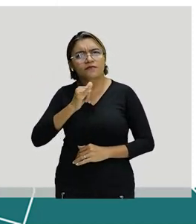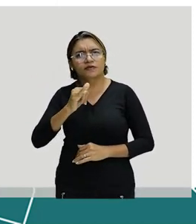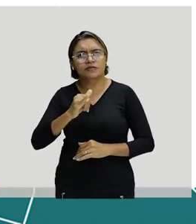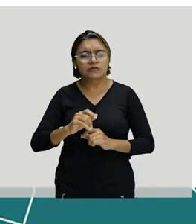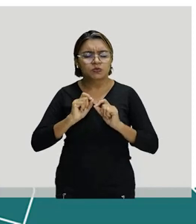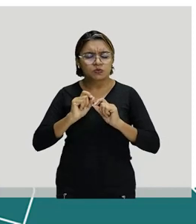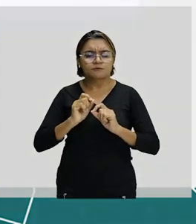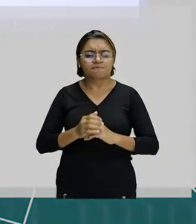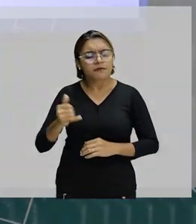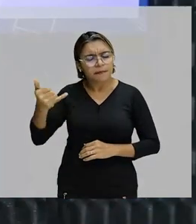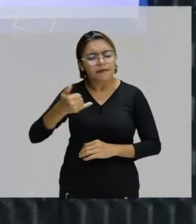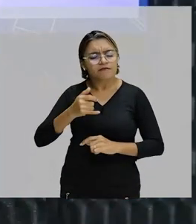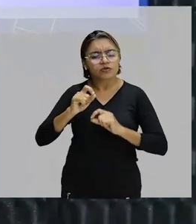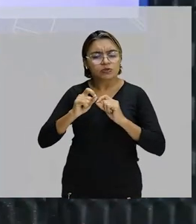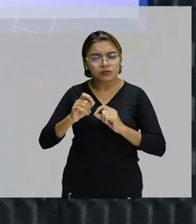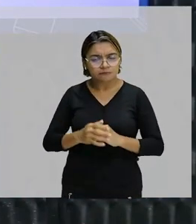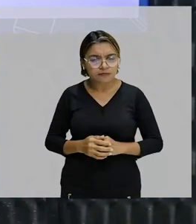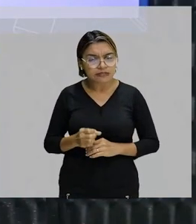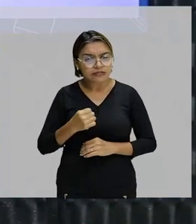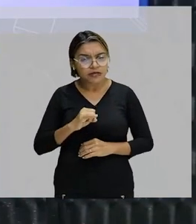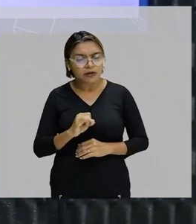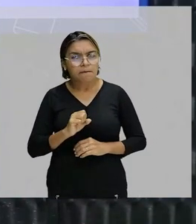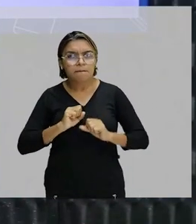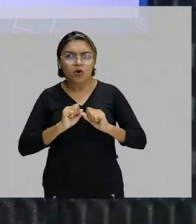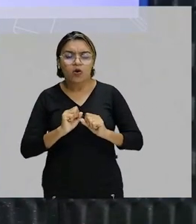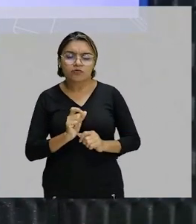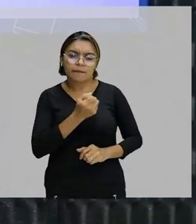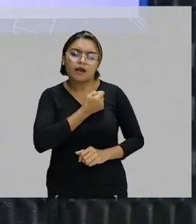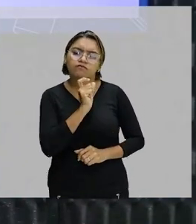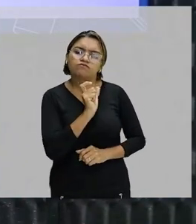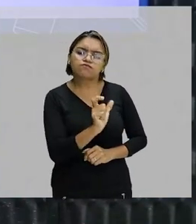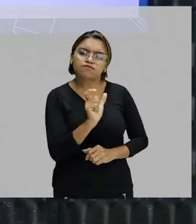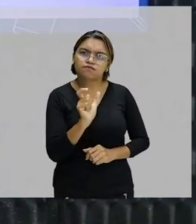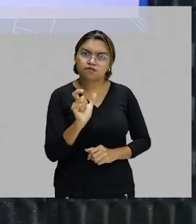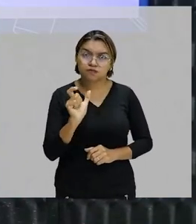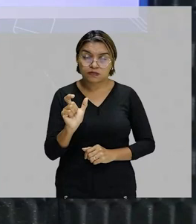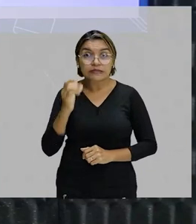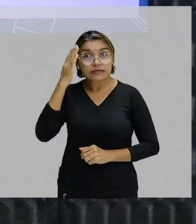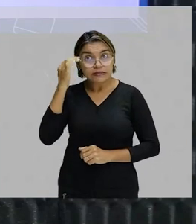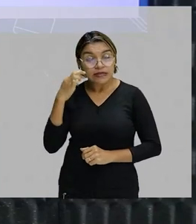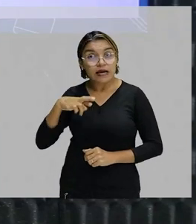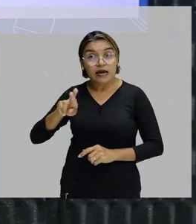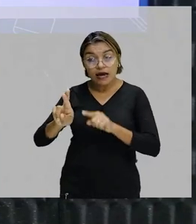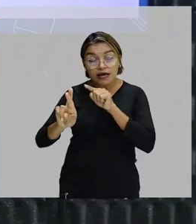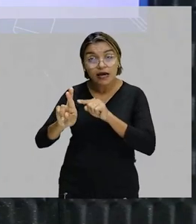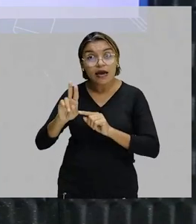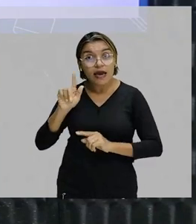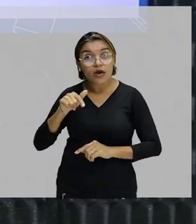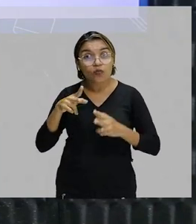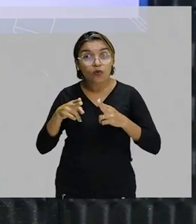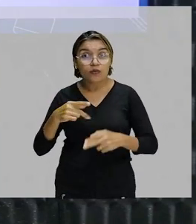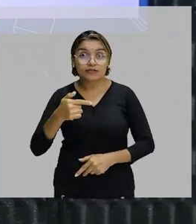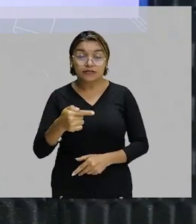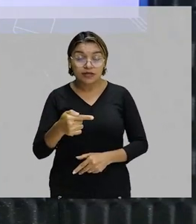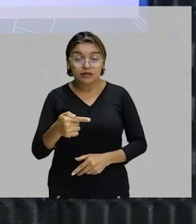eu quis eu podia fazer termo a termo já que eu sei que a razão é 7 então eu poderia